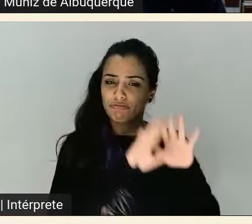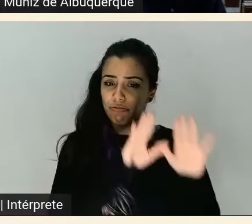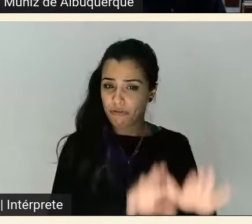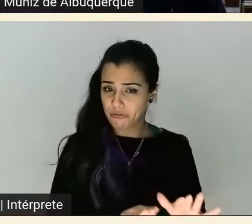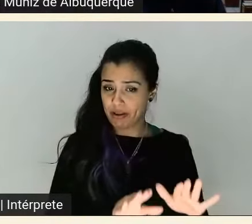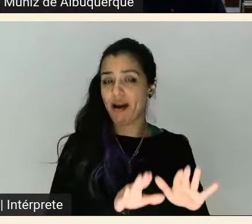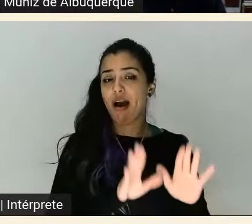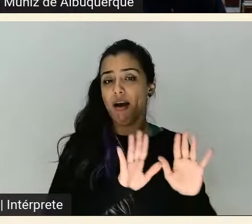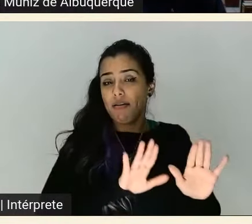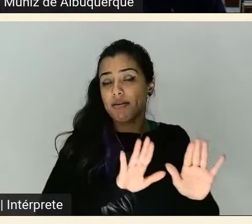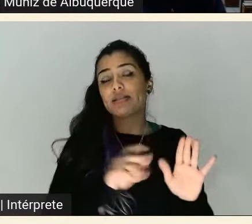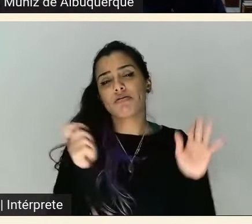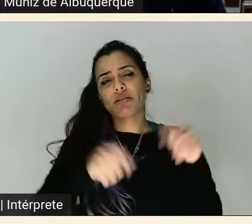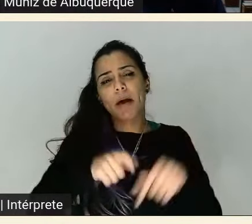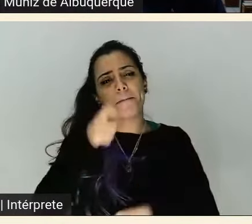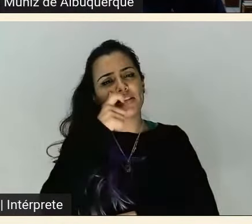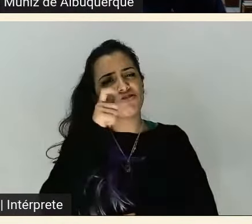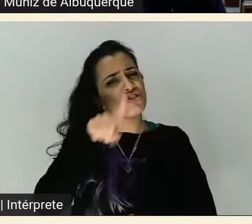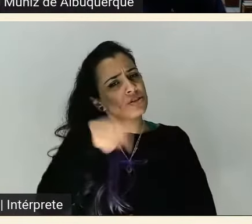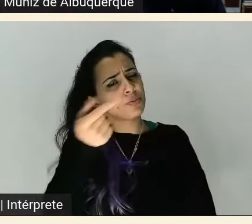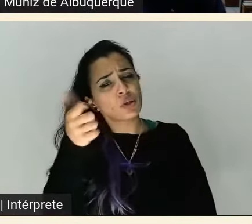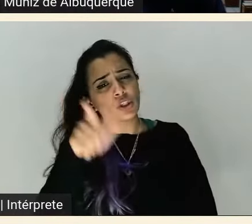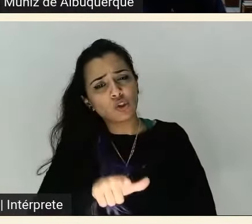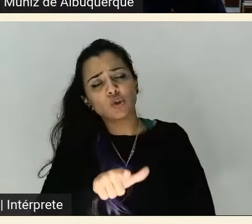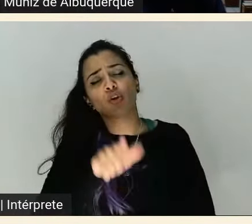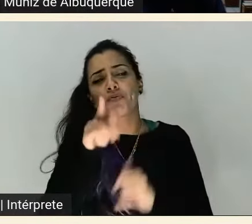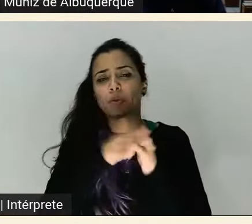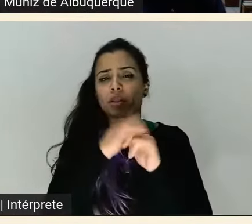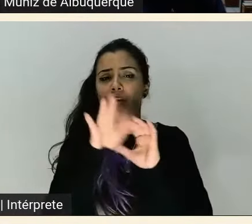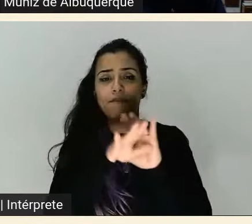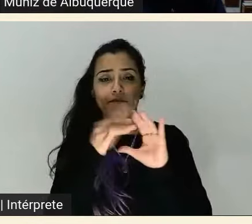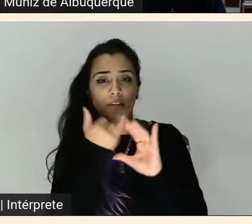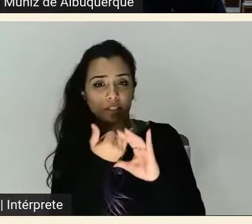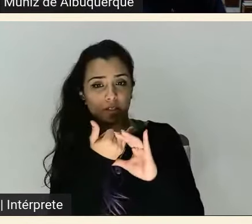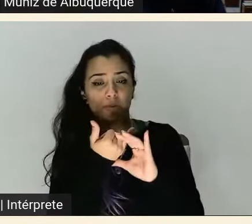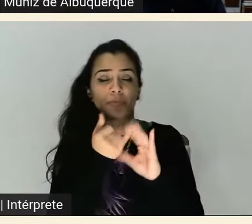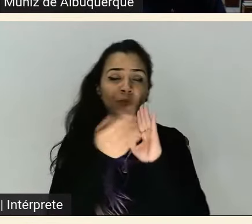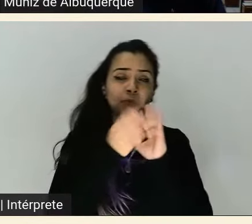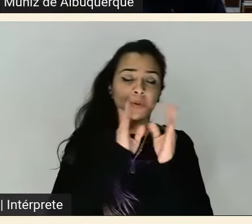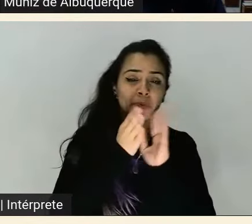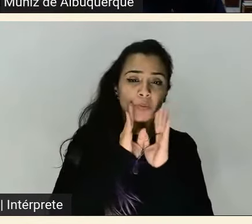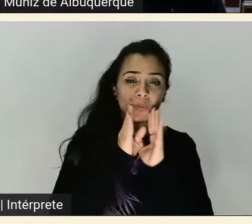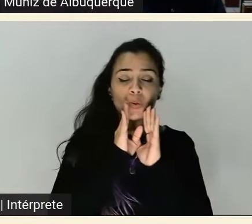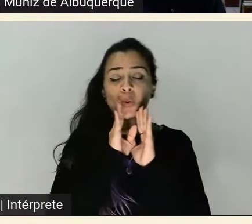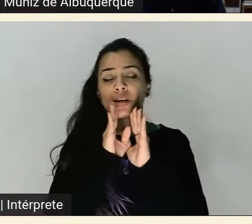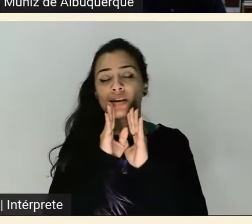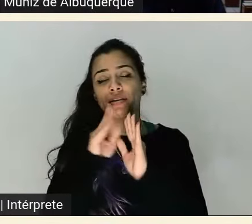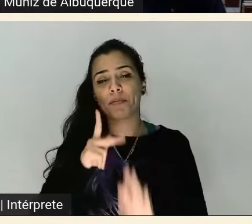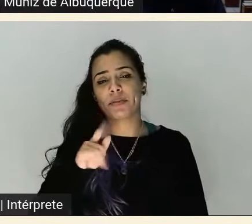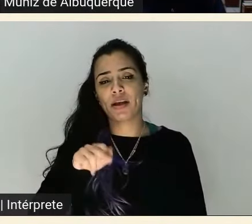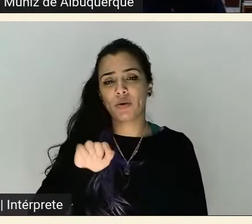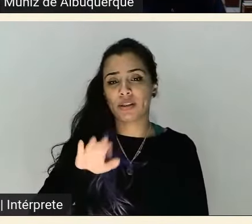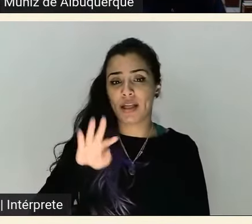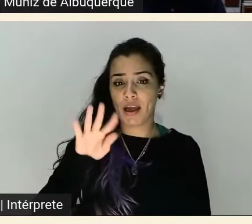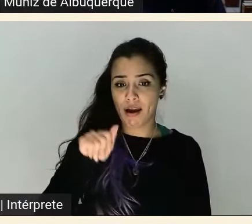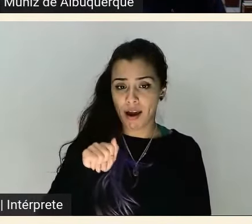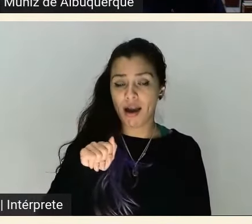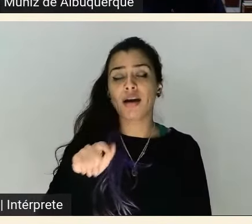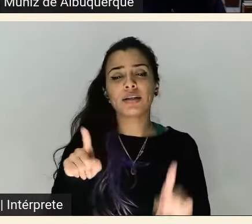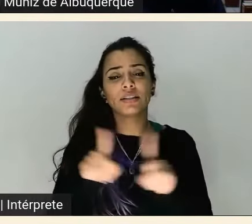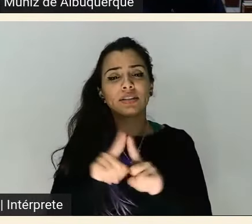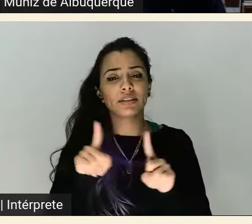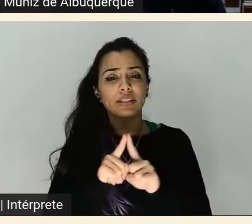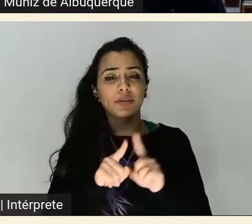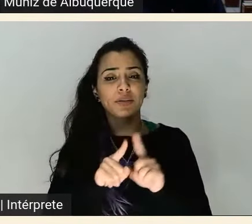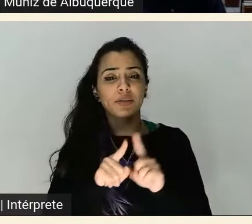de YouTube e Facebook do Moreira Salles, da Pinacoteca e do MAC USP. E queria convidá-los para o